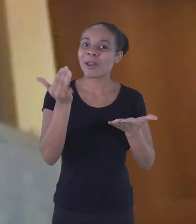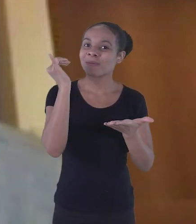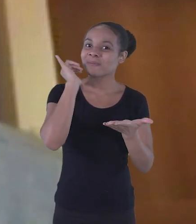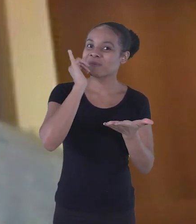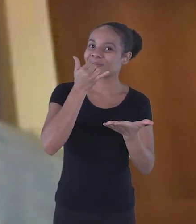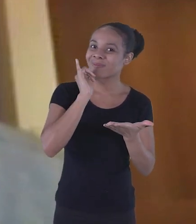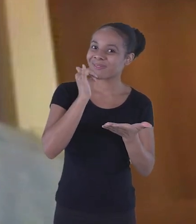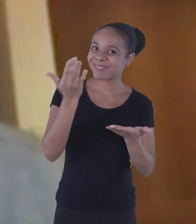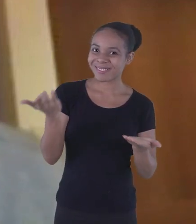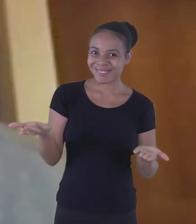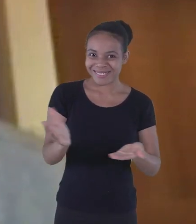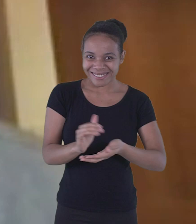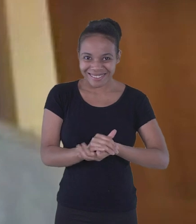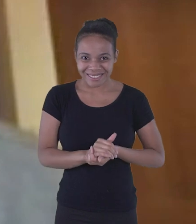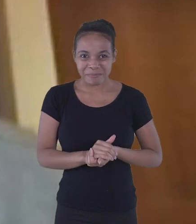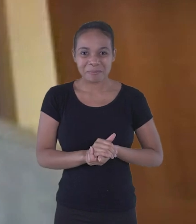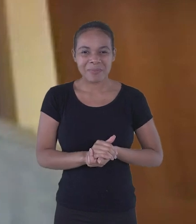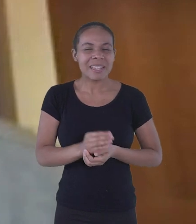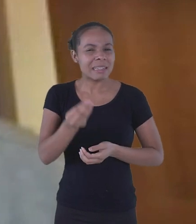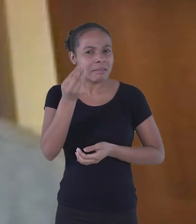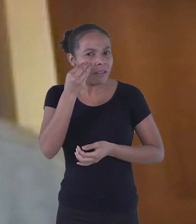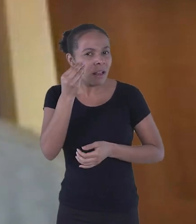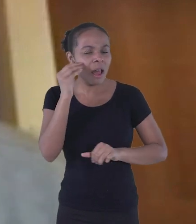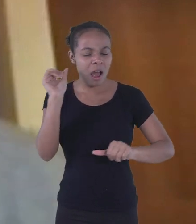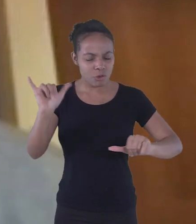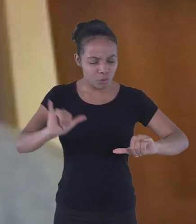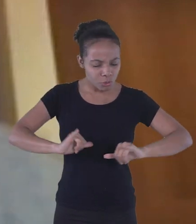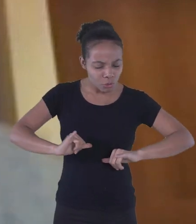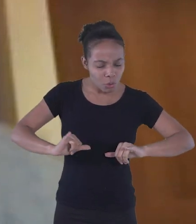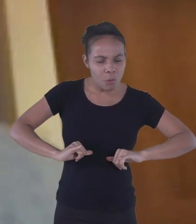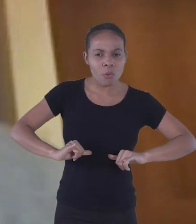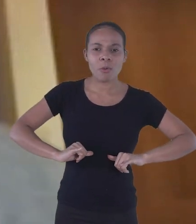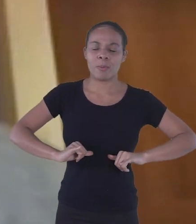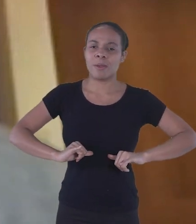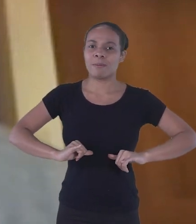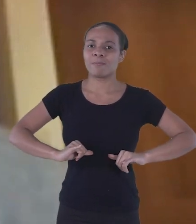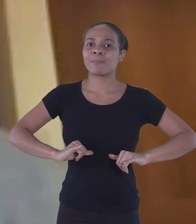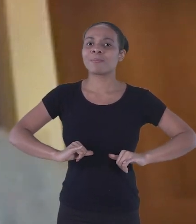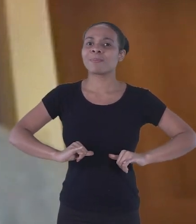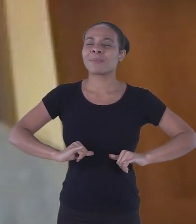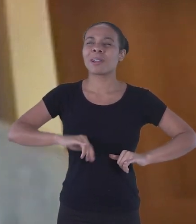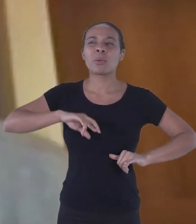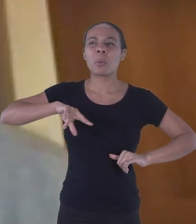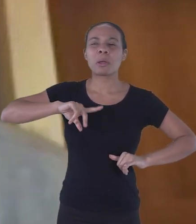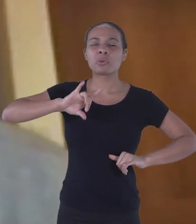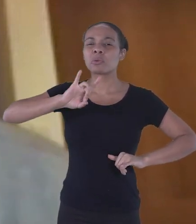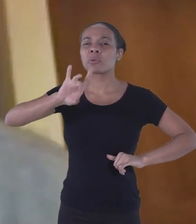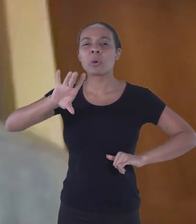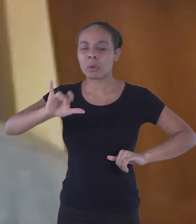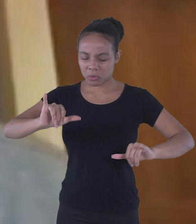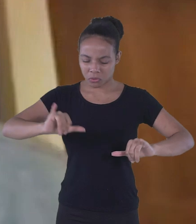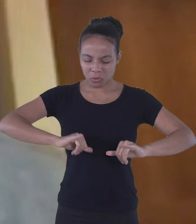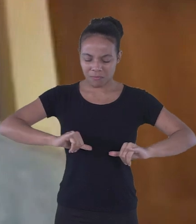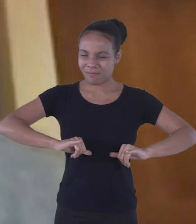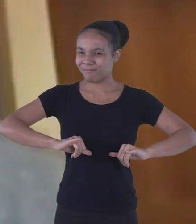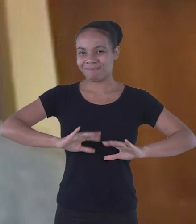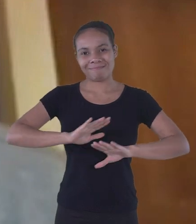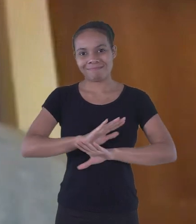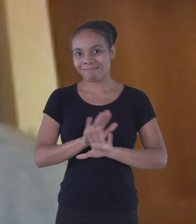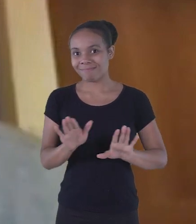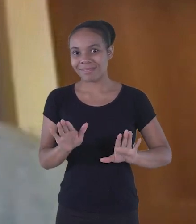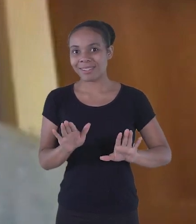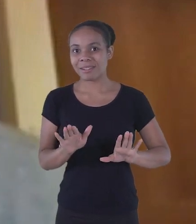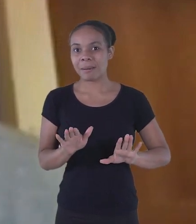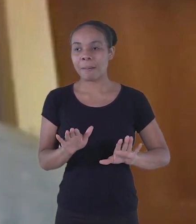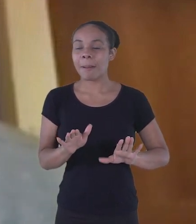e misturar nesse sofrimento não só sofrimento, tratar da ideia